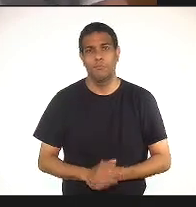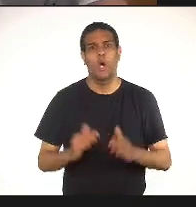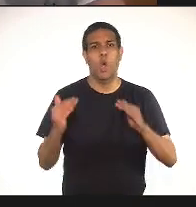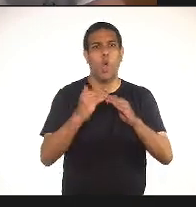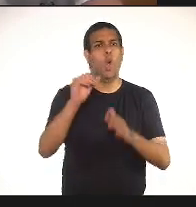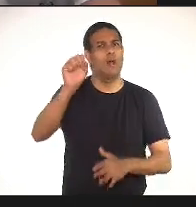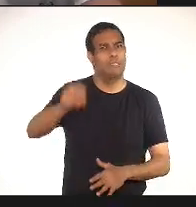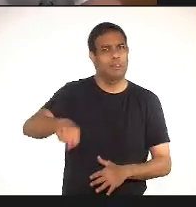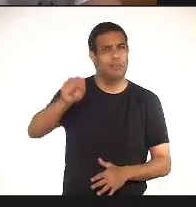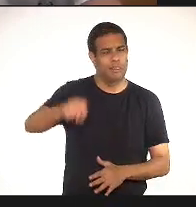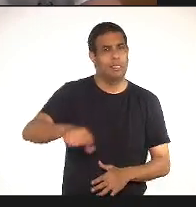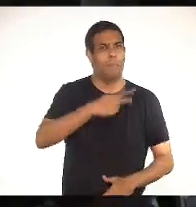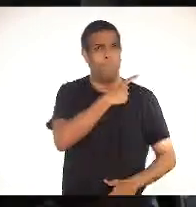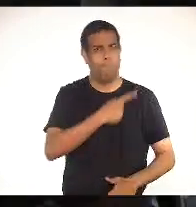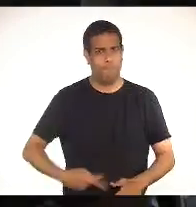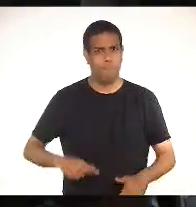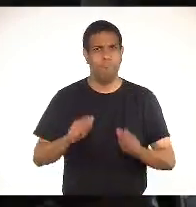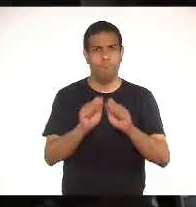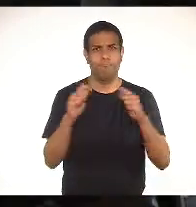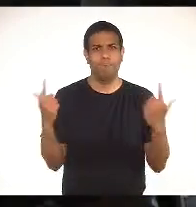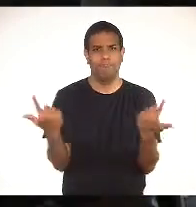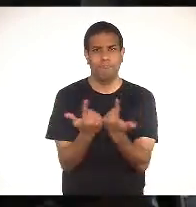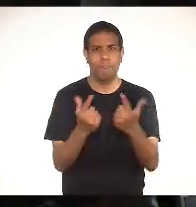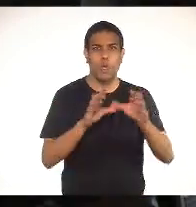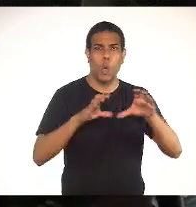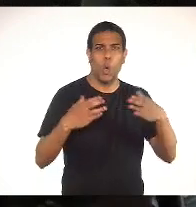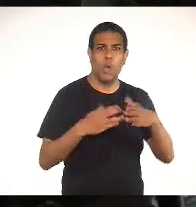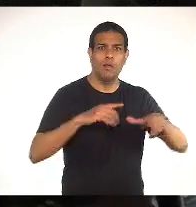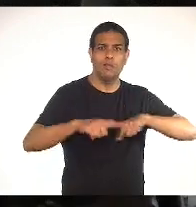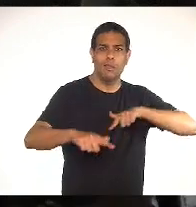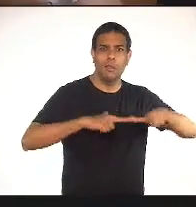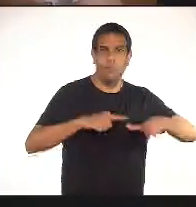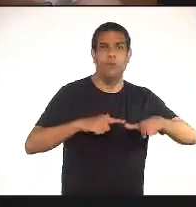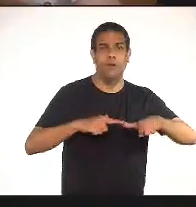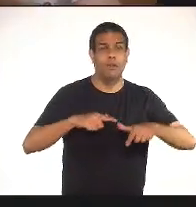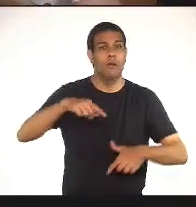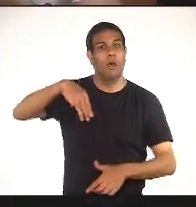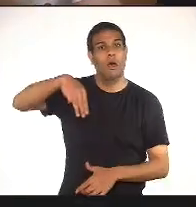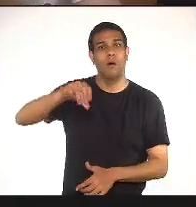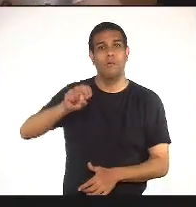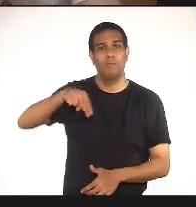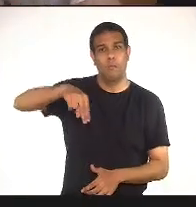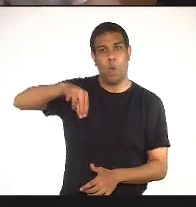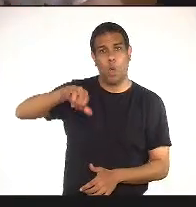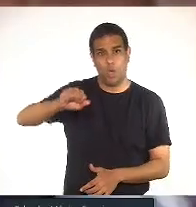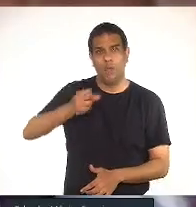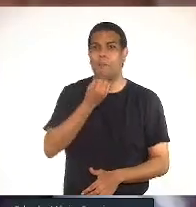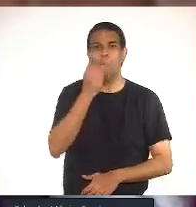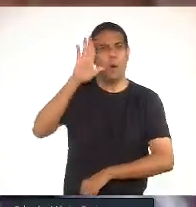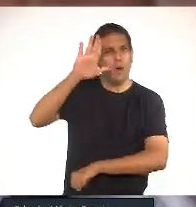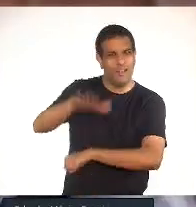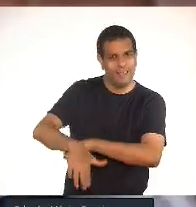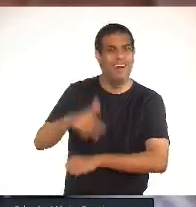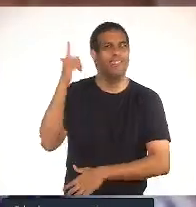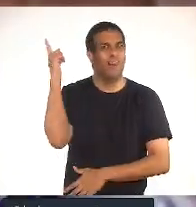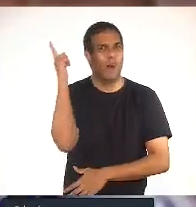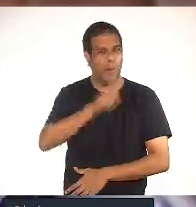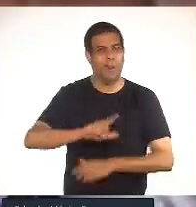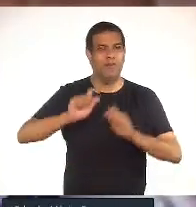Favorável, senhor presidente. Pela Comissão de Trabalho, deputada Mônica Francisco. Boa tarde, presidente.